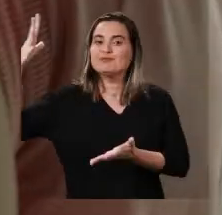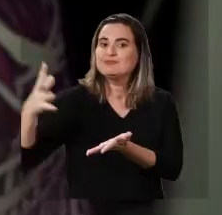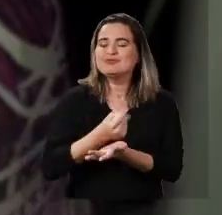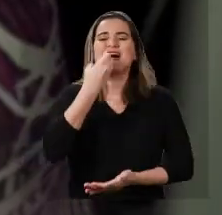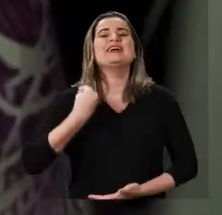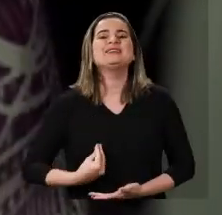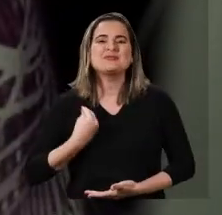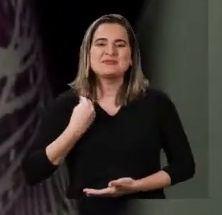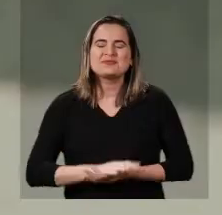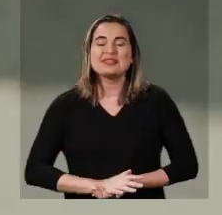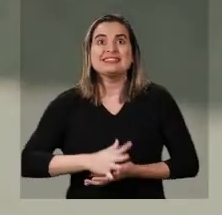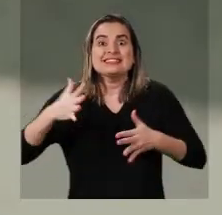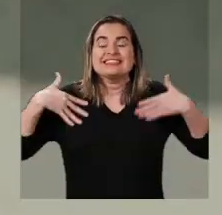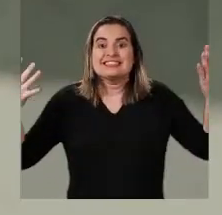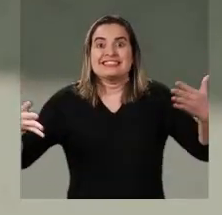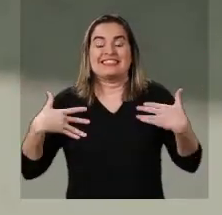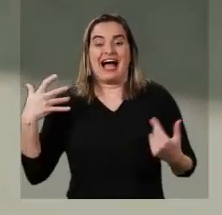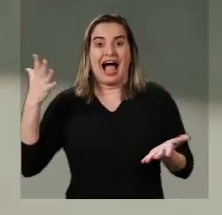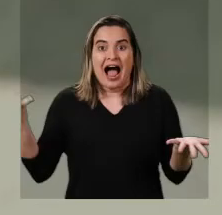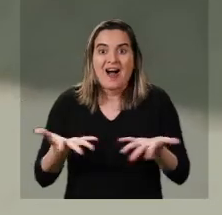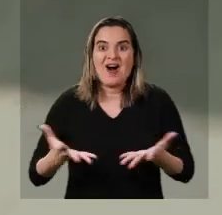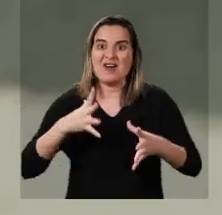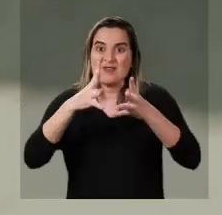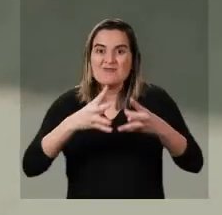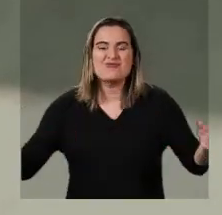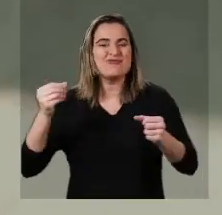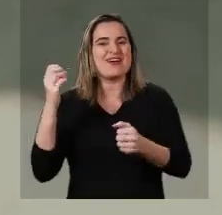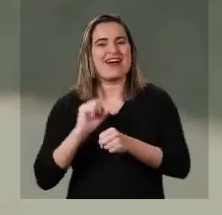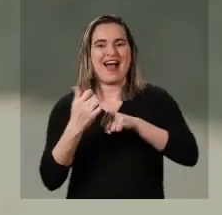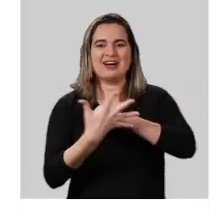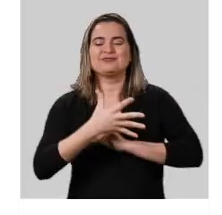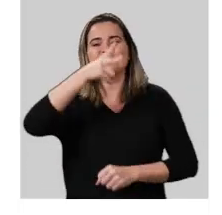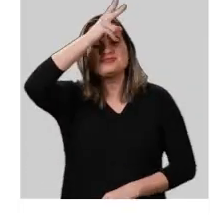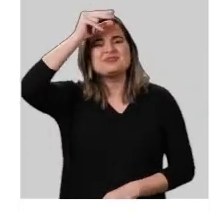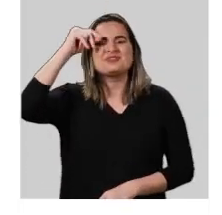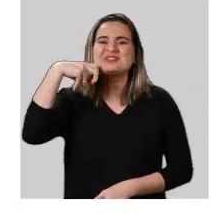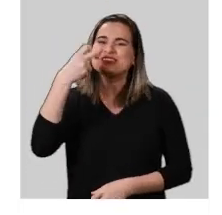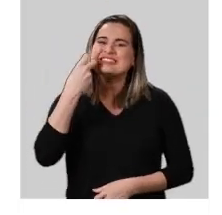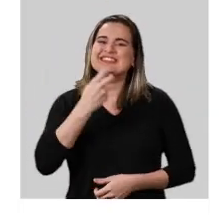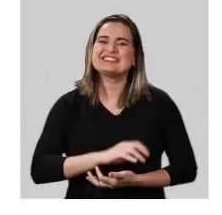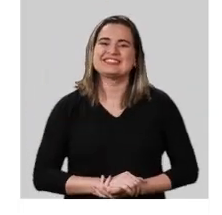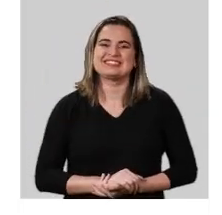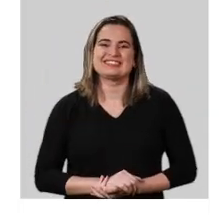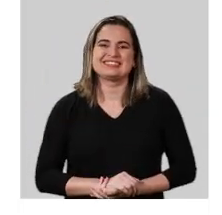e salva vidas. Muita alegria, né? Agora a gente vai vencer esse vírus. Prefeitura do Natal.